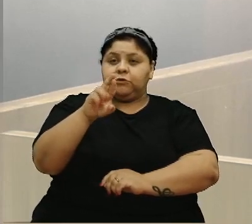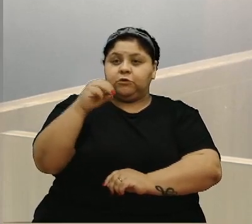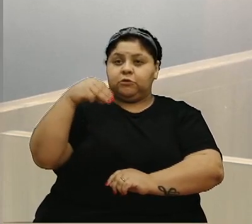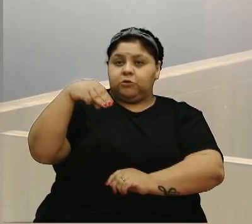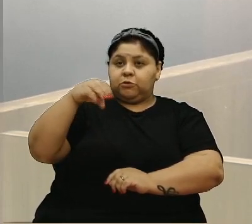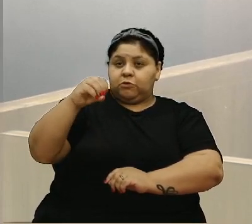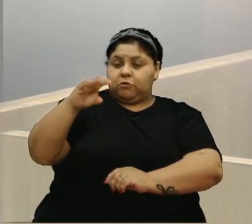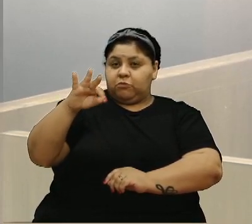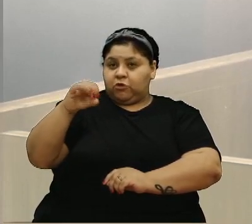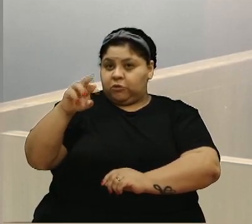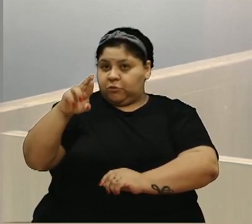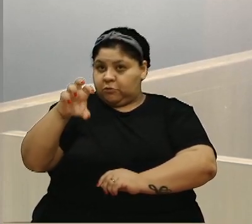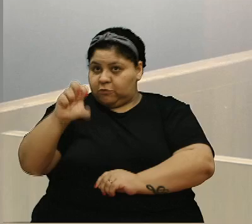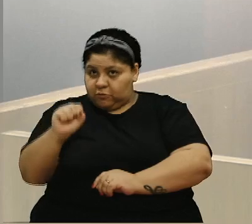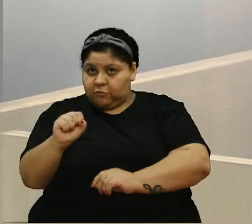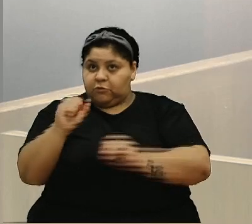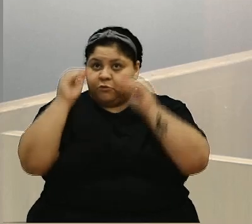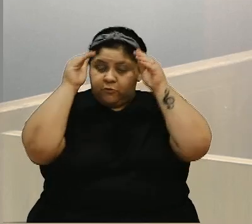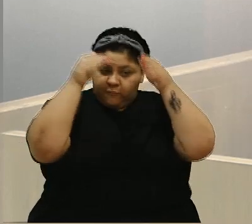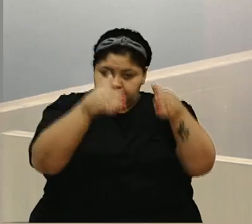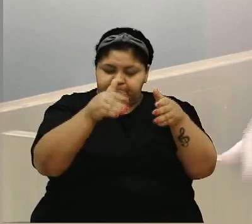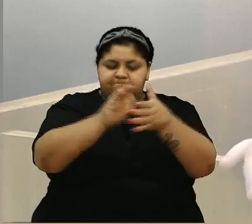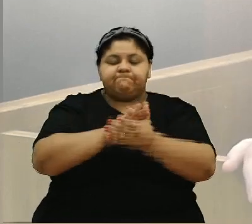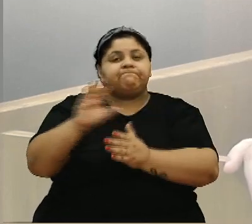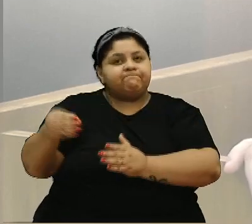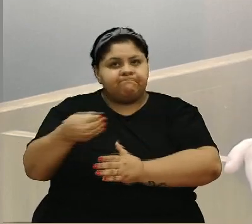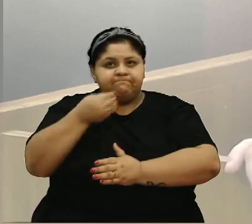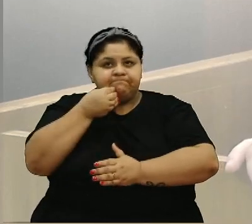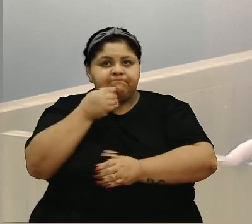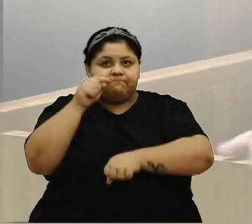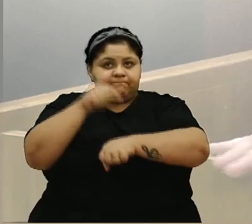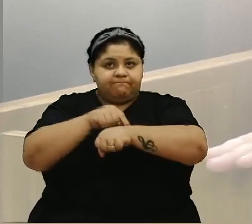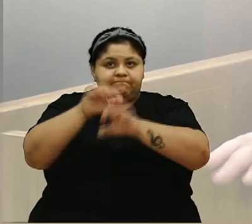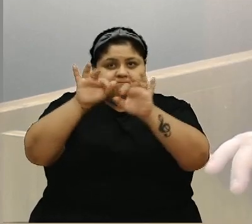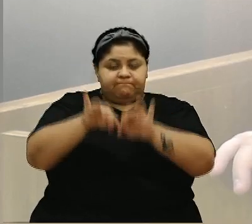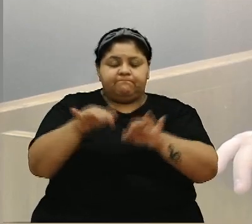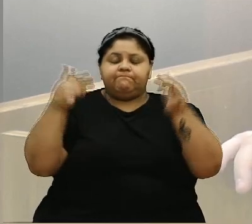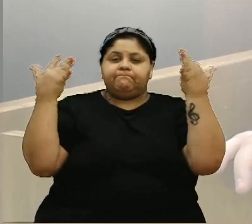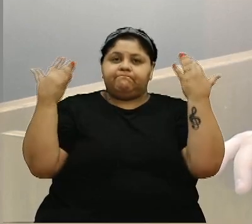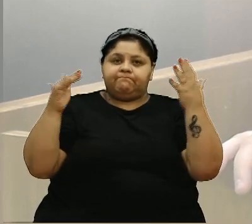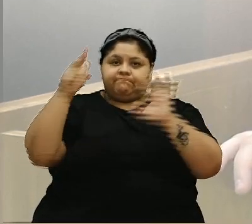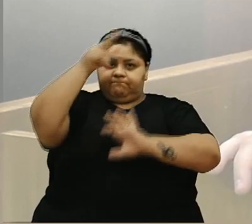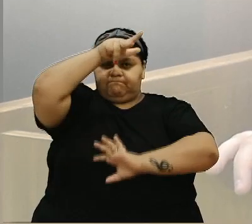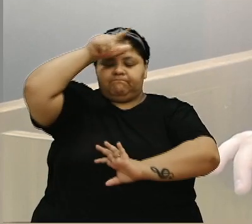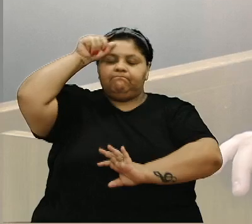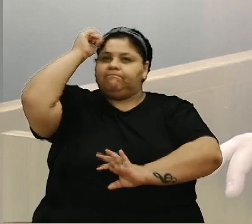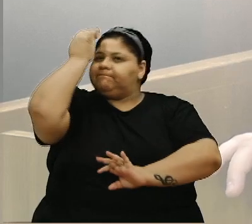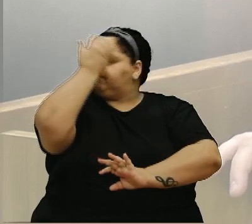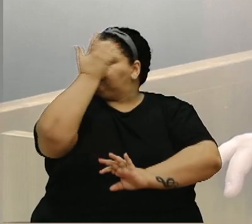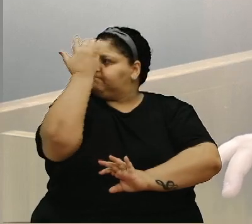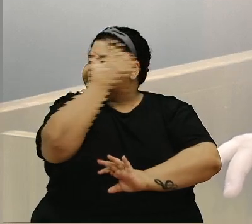aproveitar meus 2 minutos finais. Eu quero parabenizar ao prefeito Adiló,